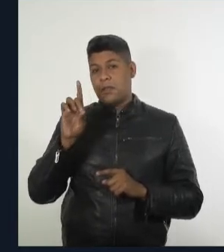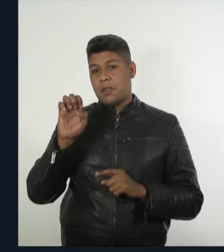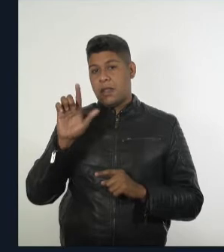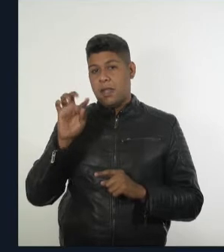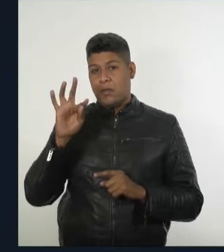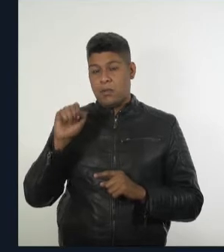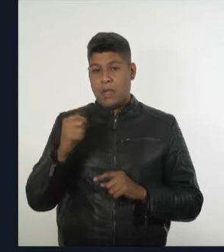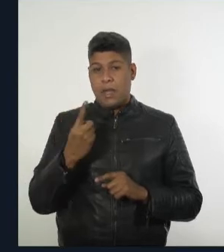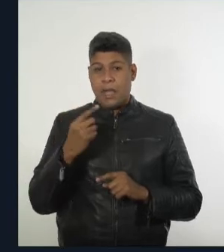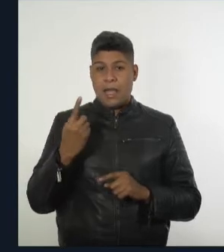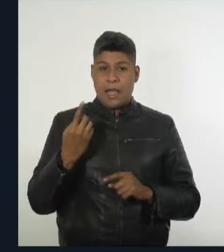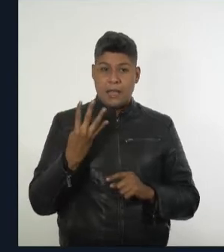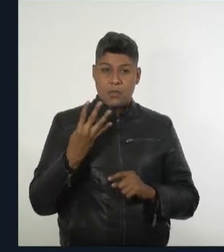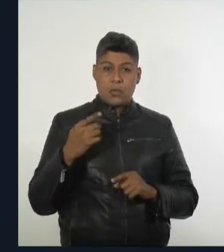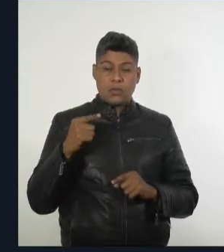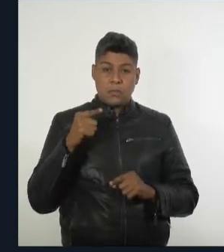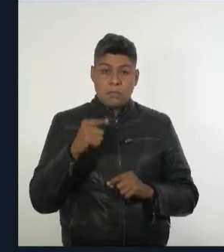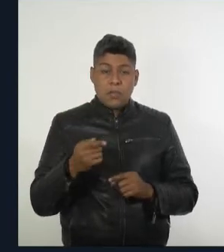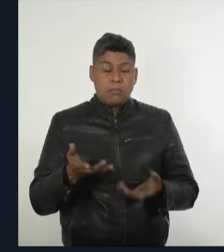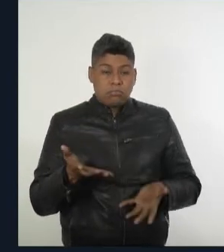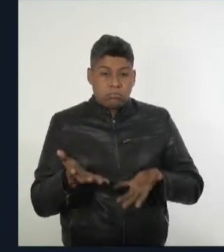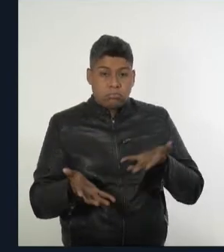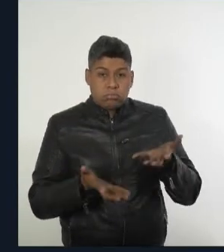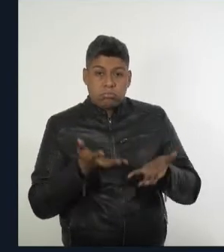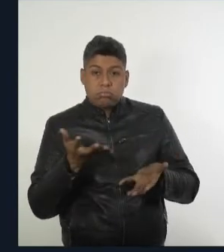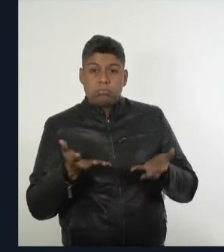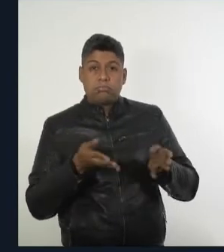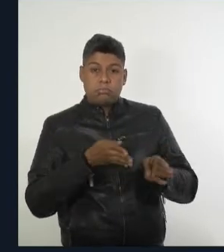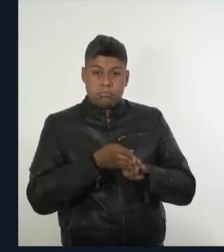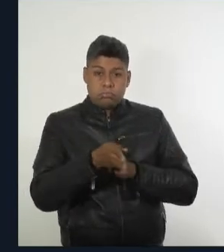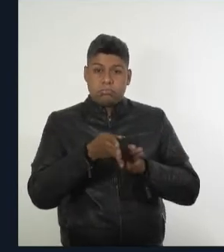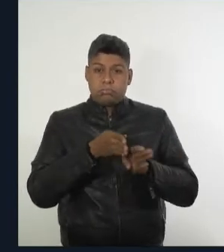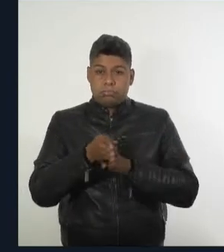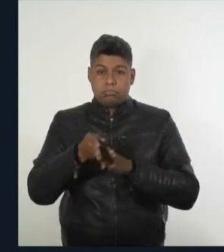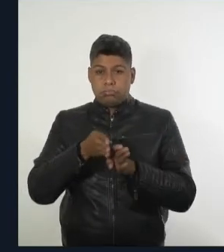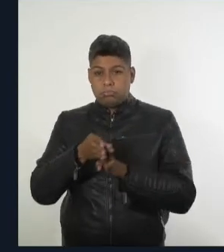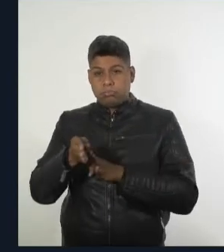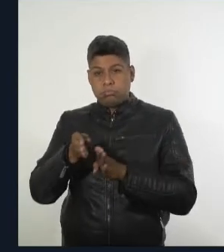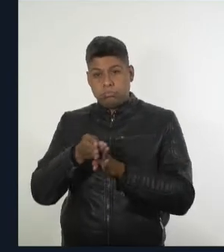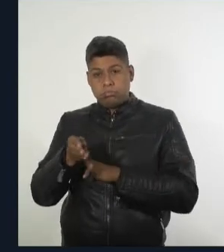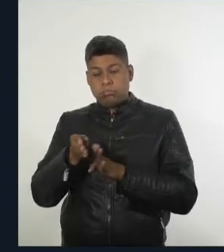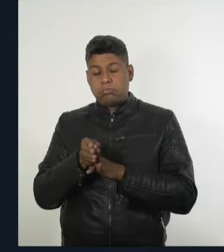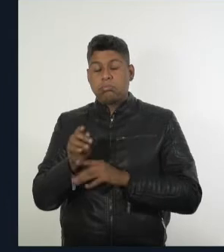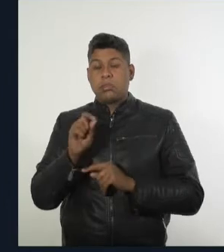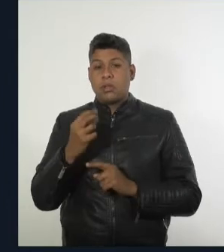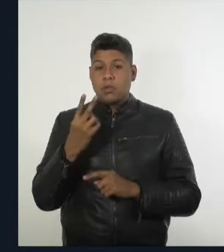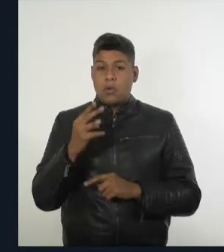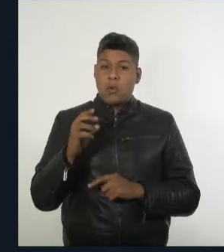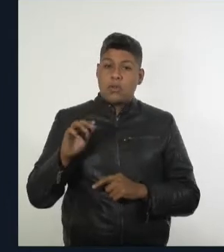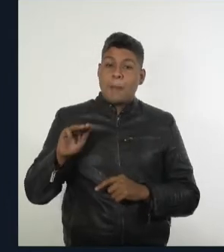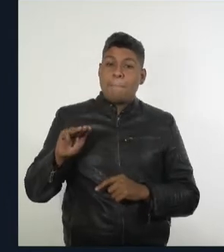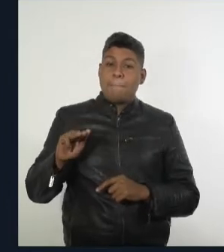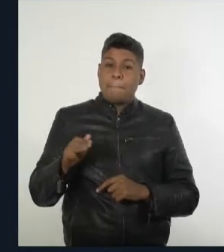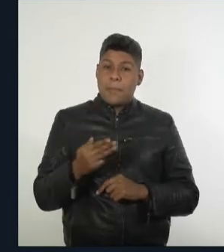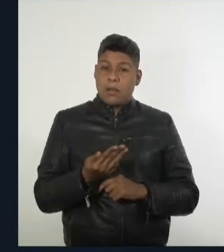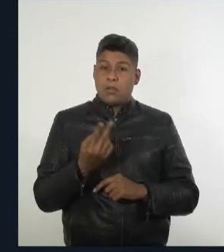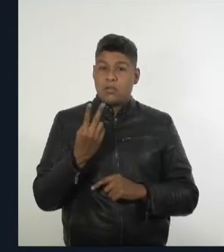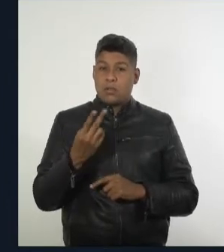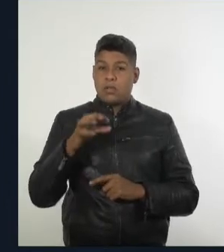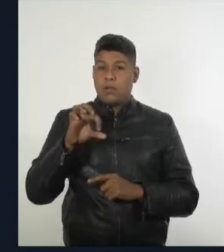14.380 ações educativas, de esclarecimento, de busca ativa, com